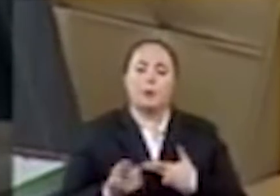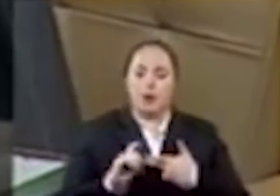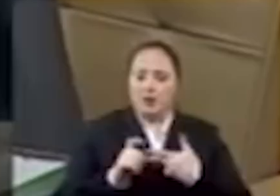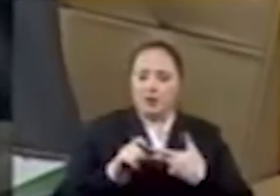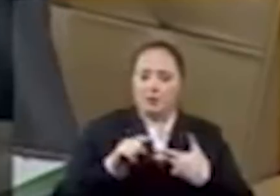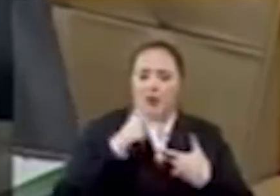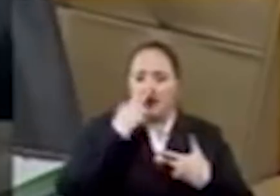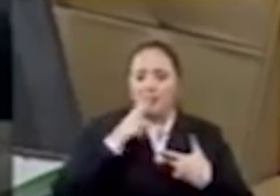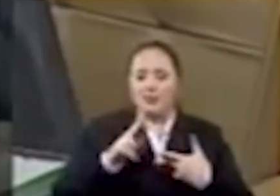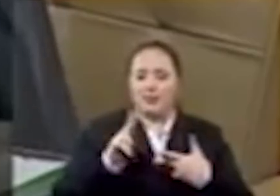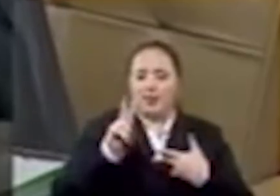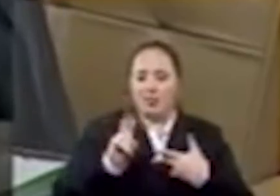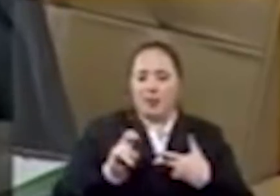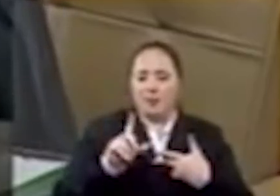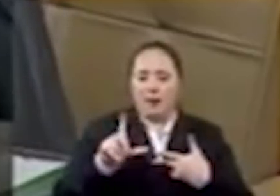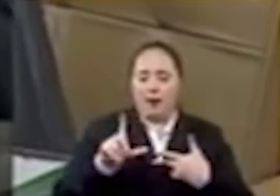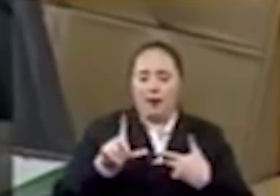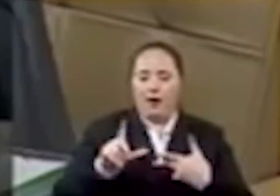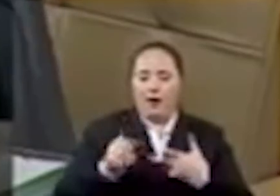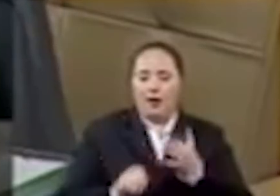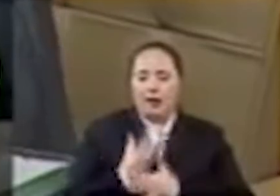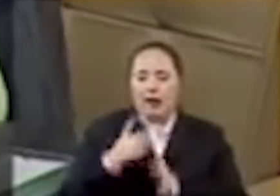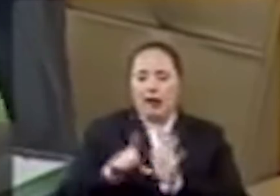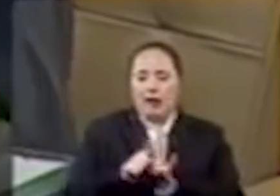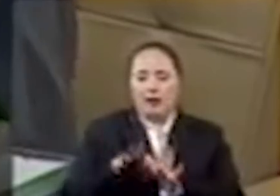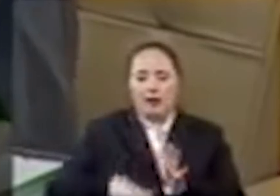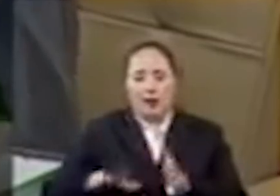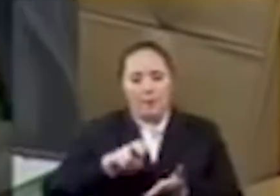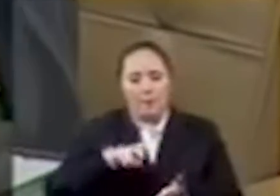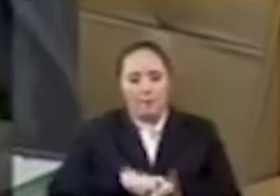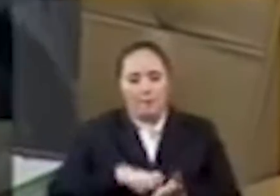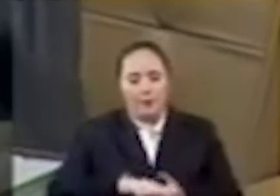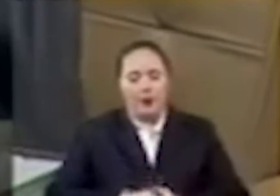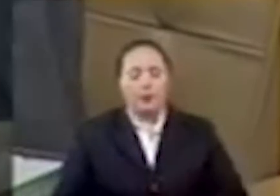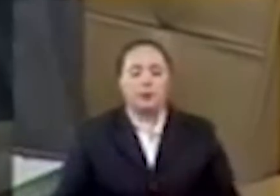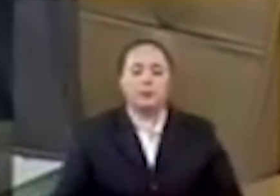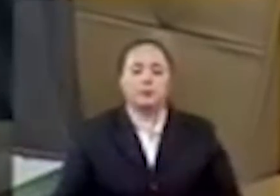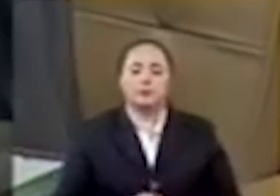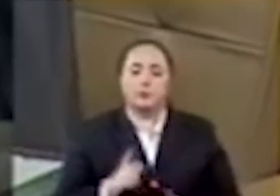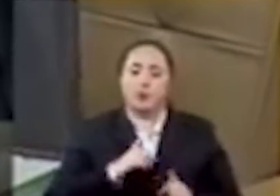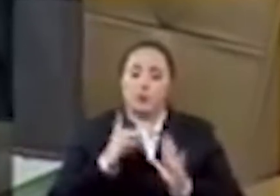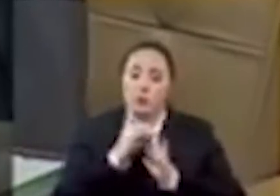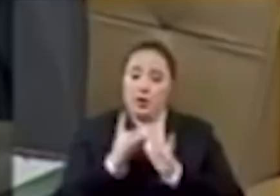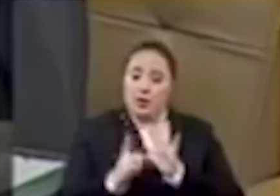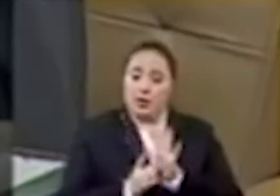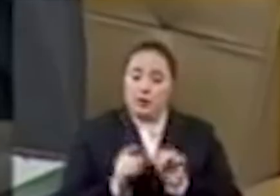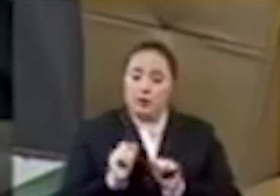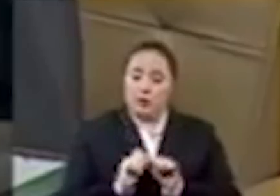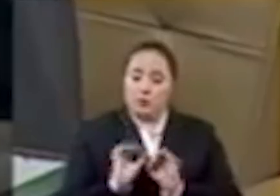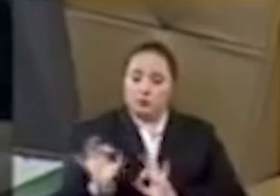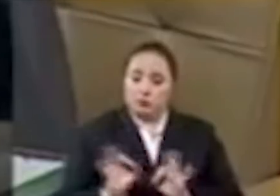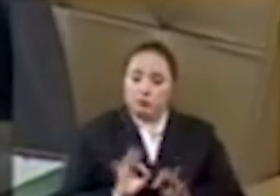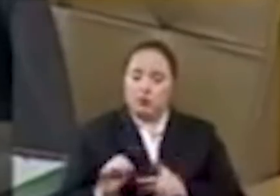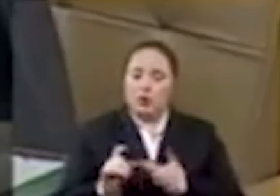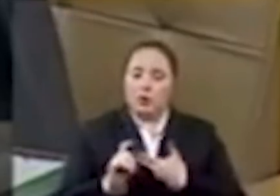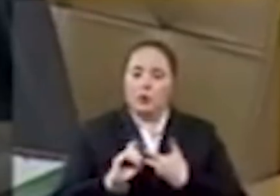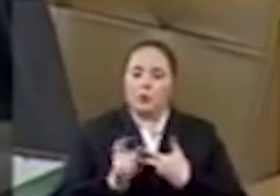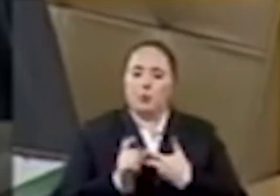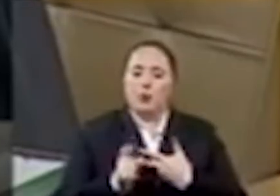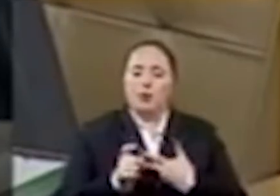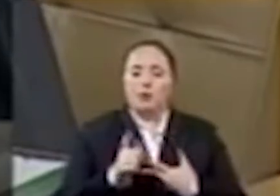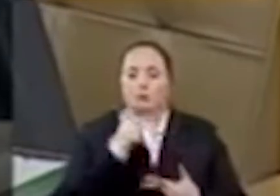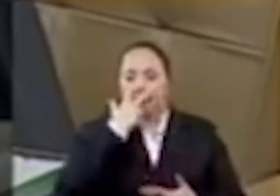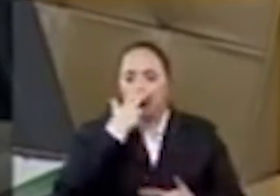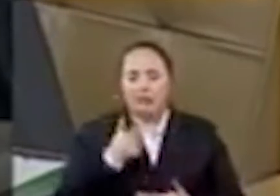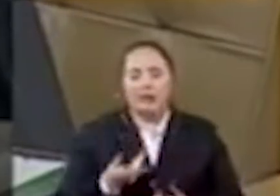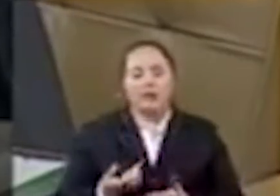direito penal. Estaria o decreto elaborado pelo Poder Executivo a promover